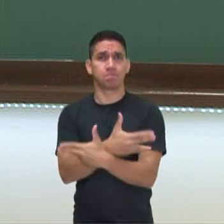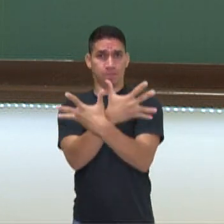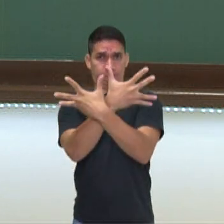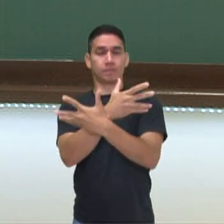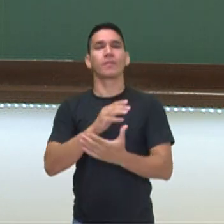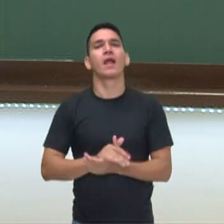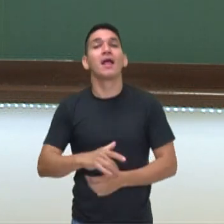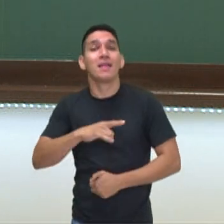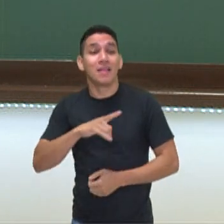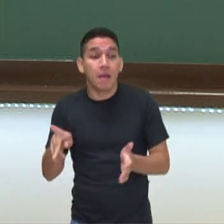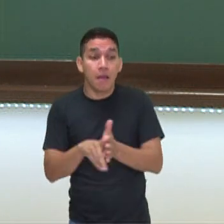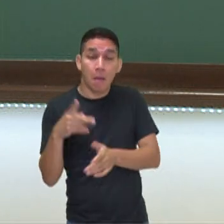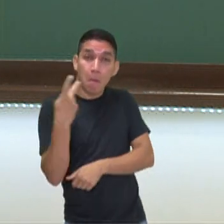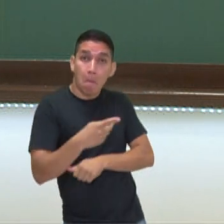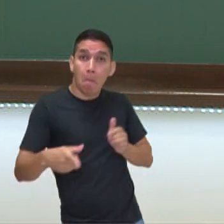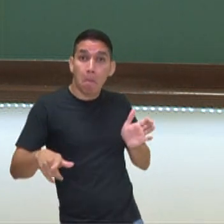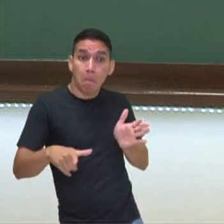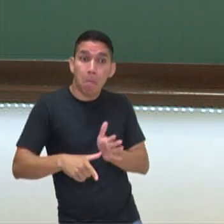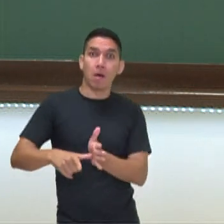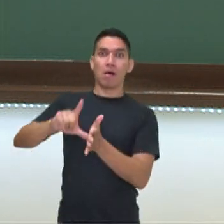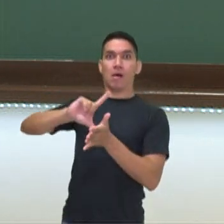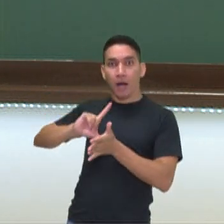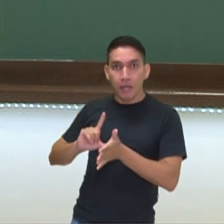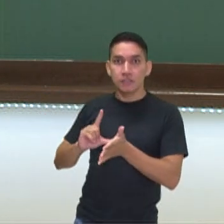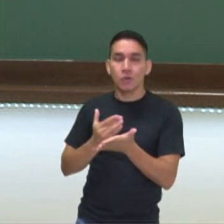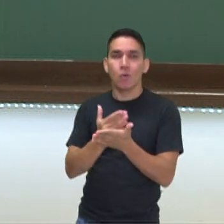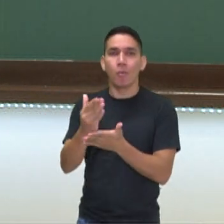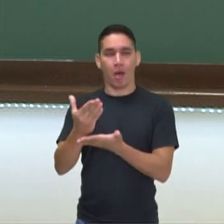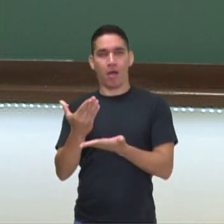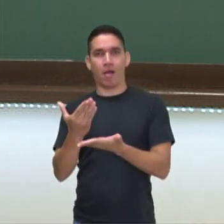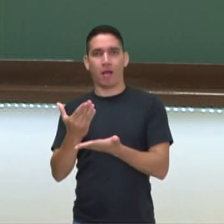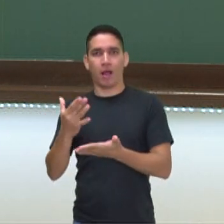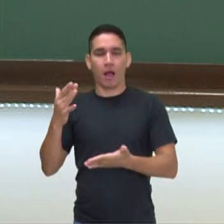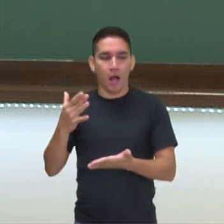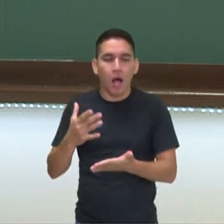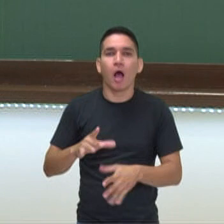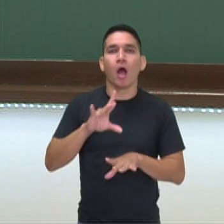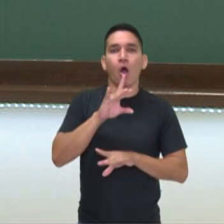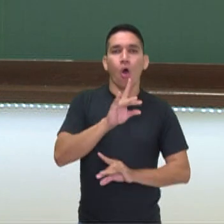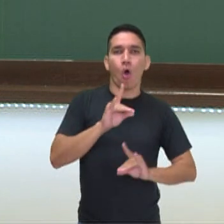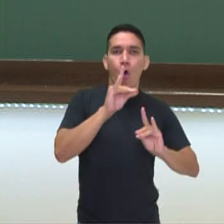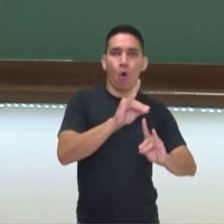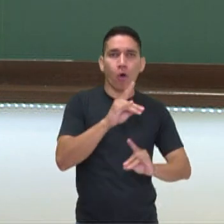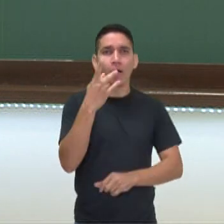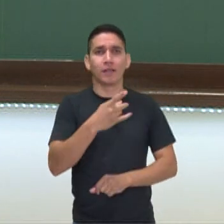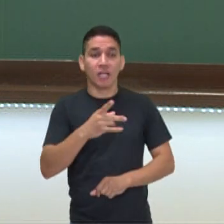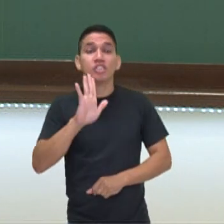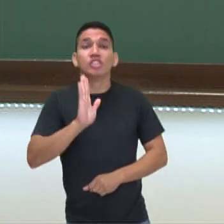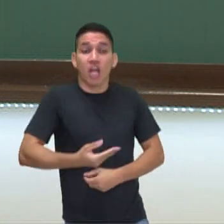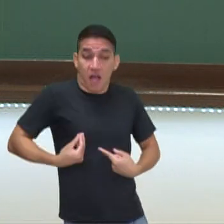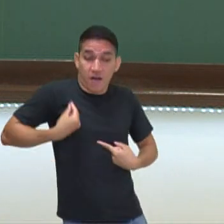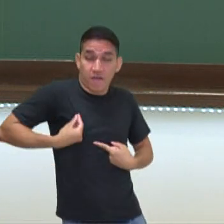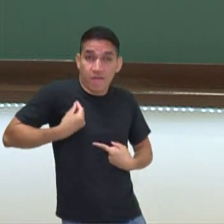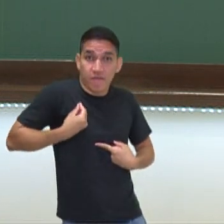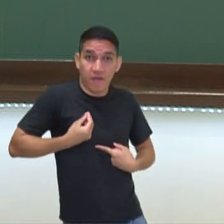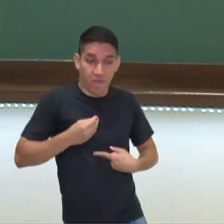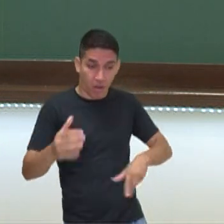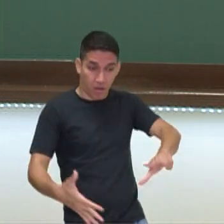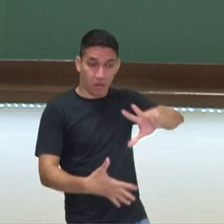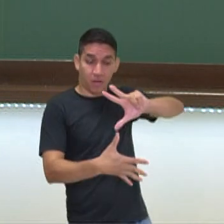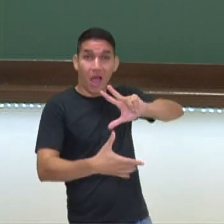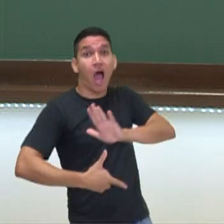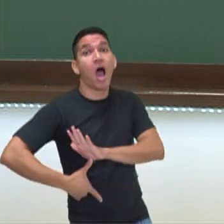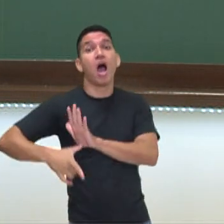povos pré-colombianos, né? São os povos que habitavam o continente americano antes da chegada de